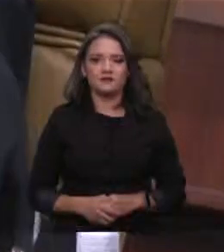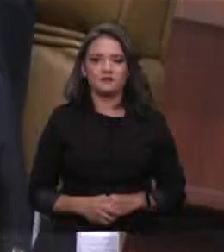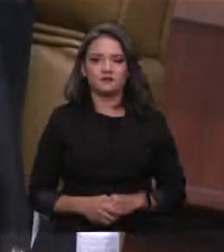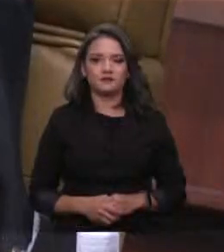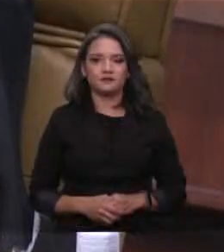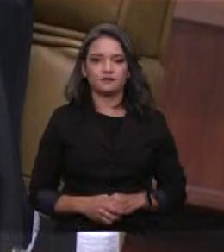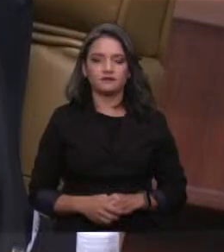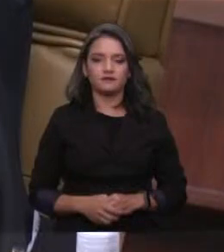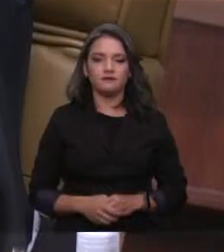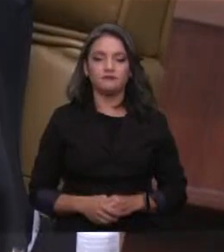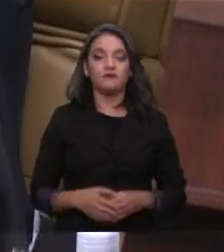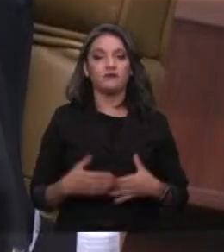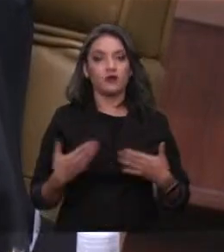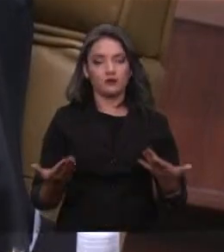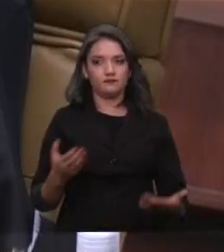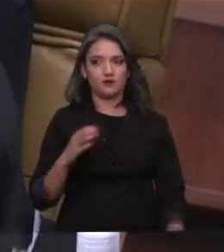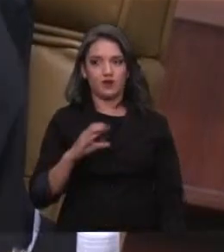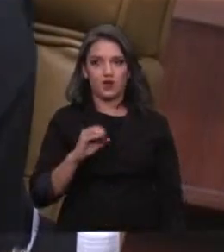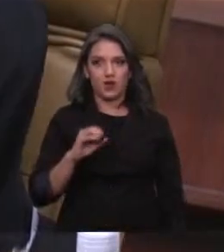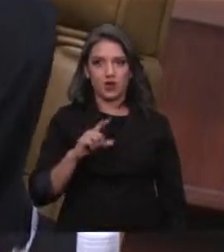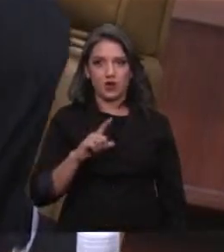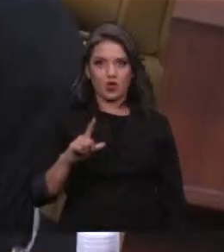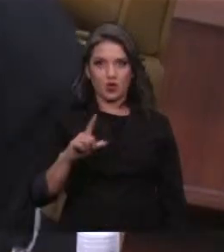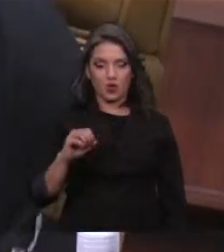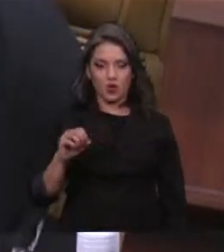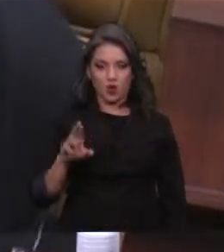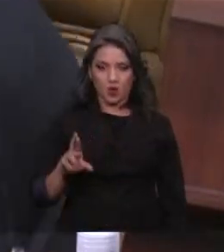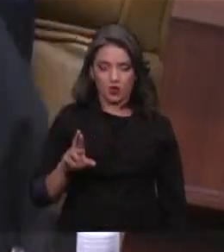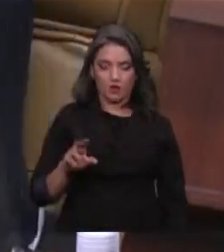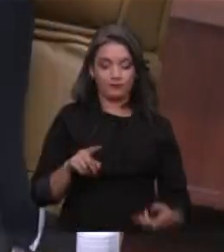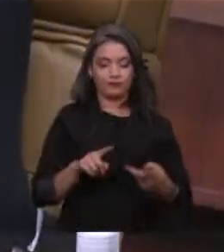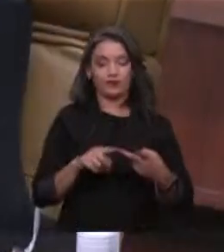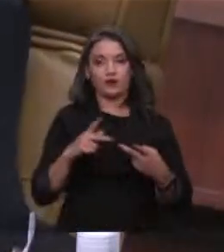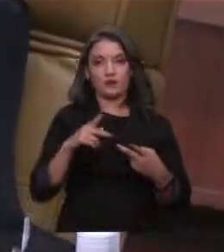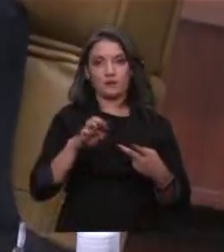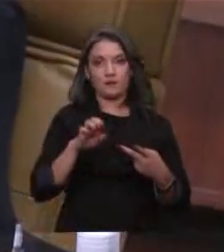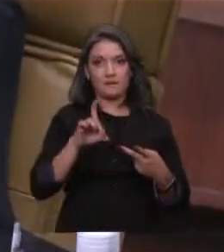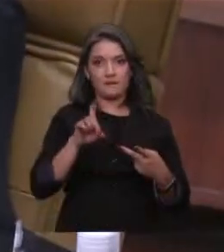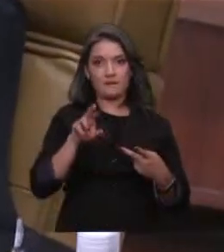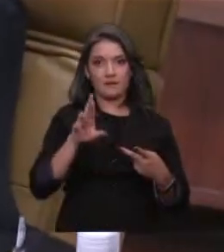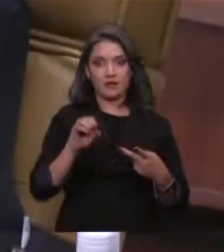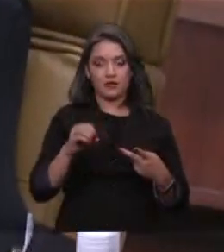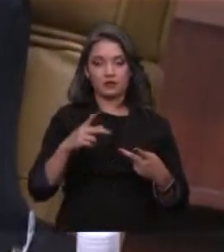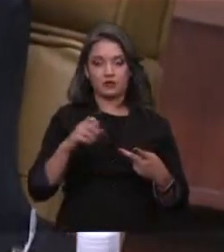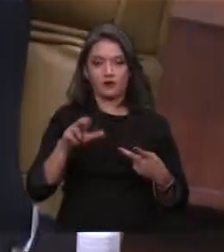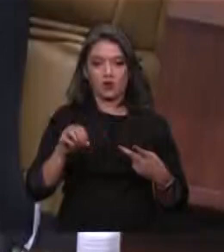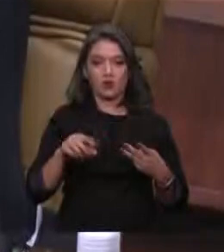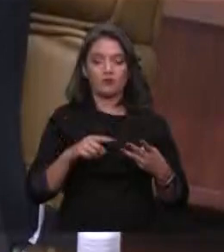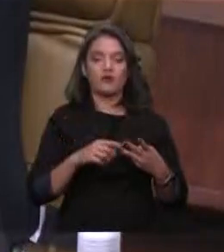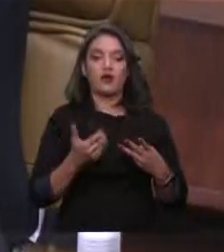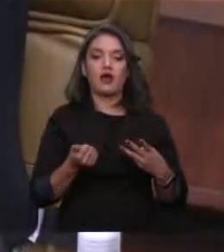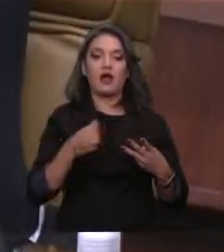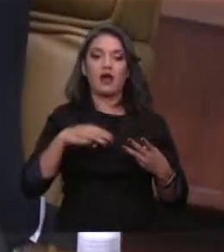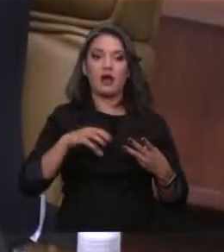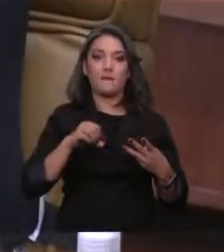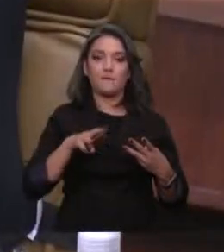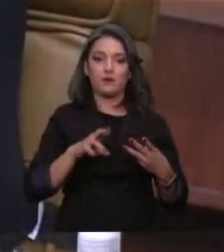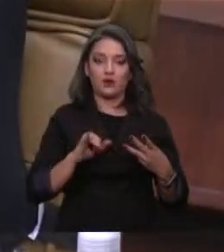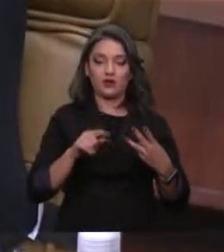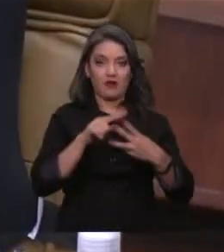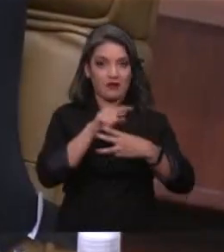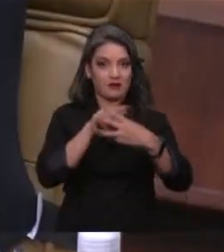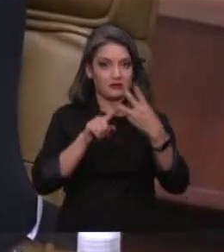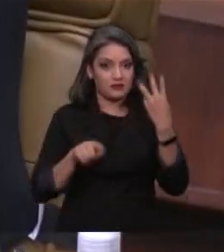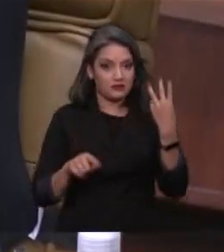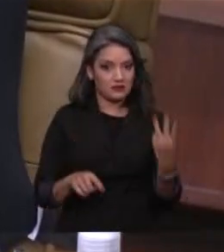Então, eu entendo que Fernando Collor de Mello, Pedro Paulo e Amorim compunham esse,